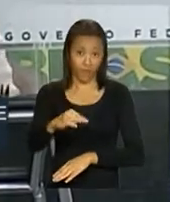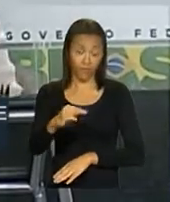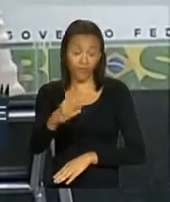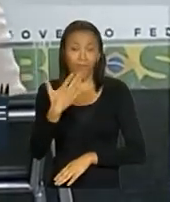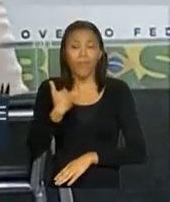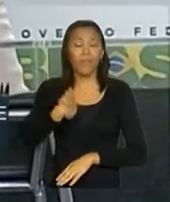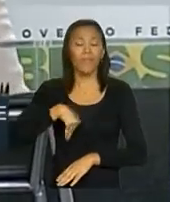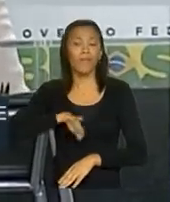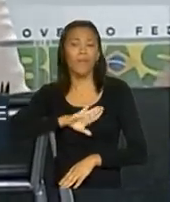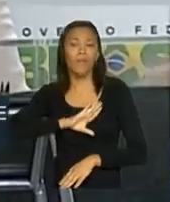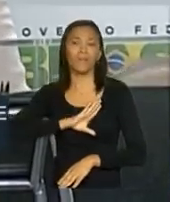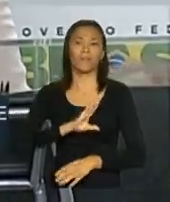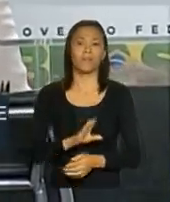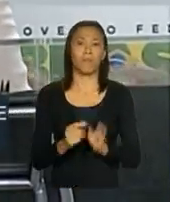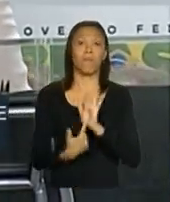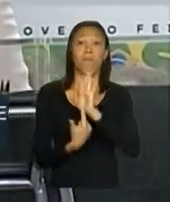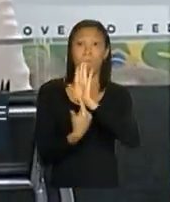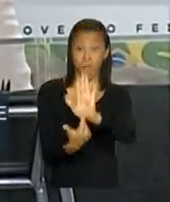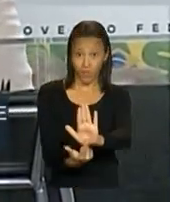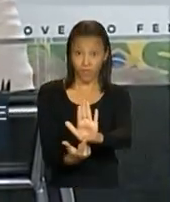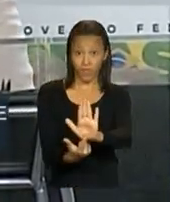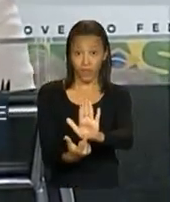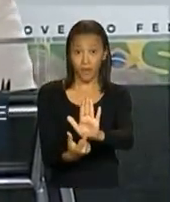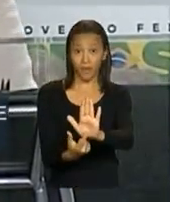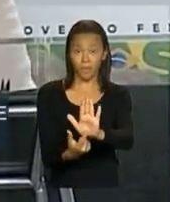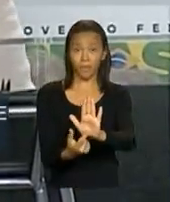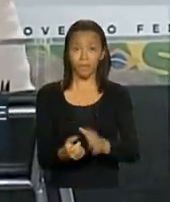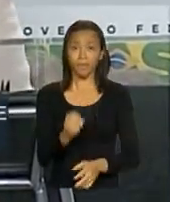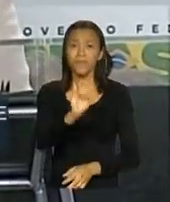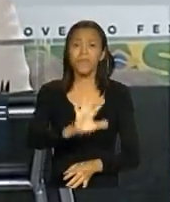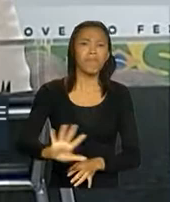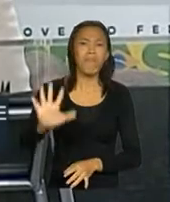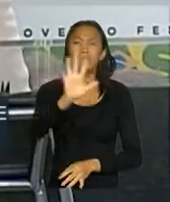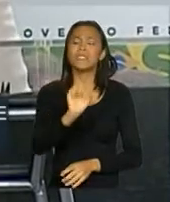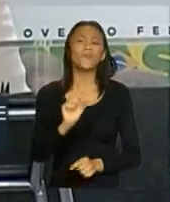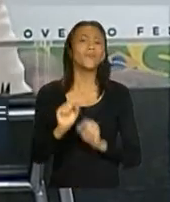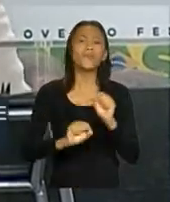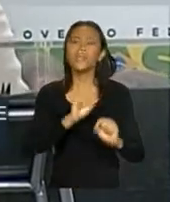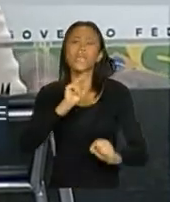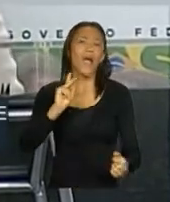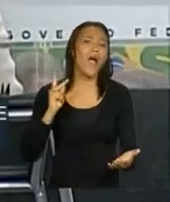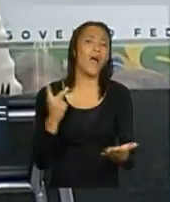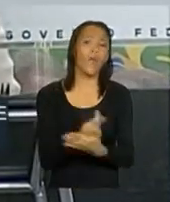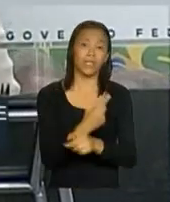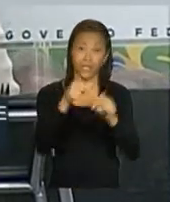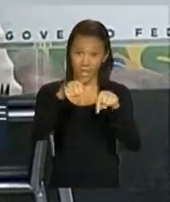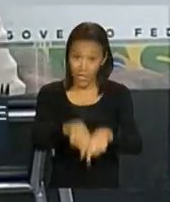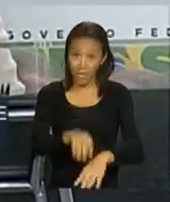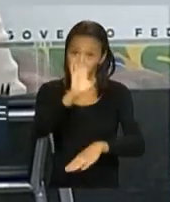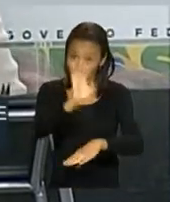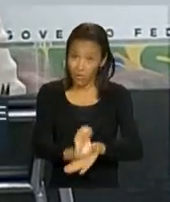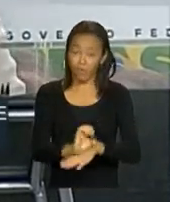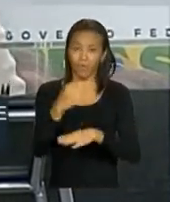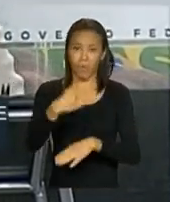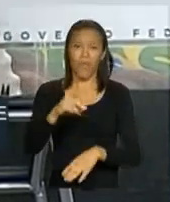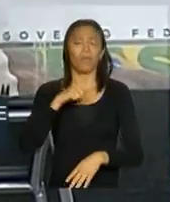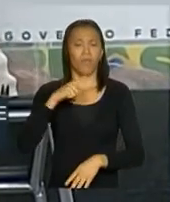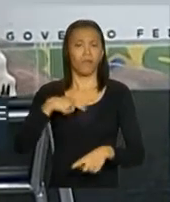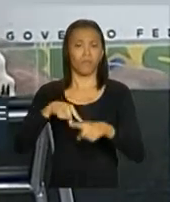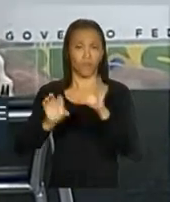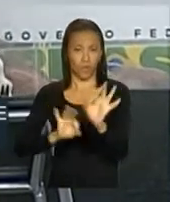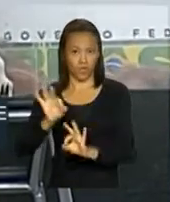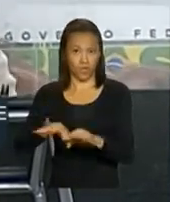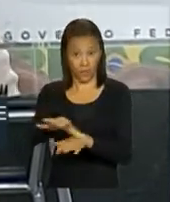passar a imagem e passar a realidade do nosso Estado. Nós temos projetos na